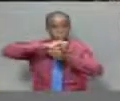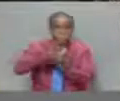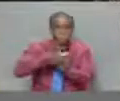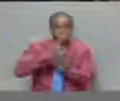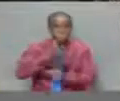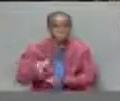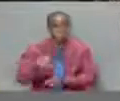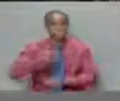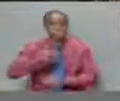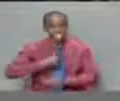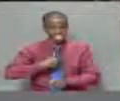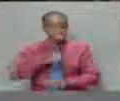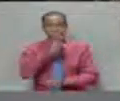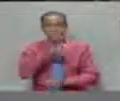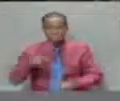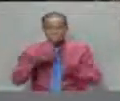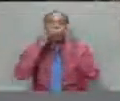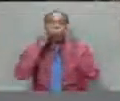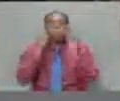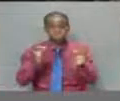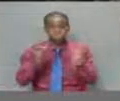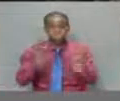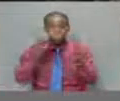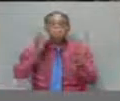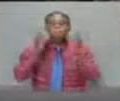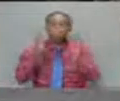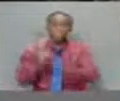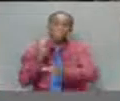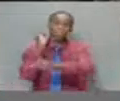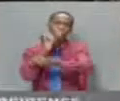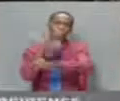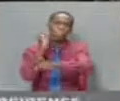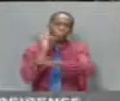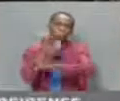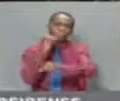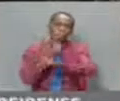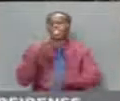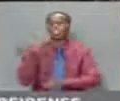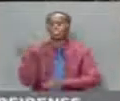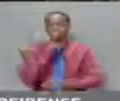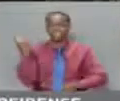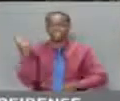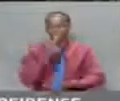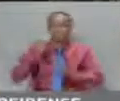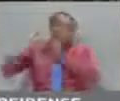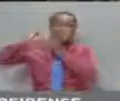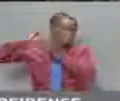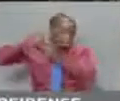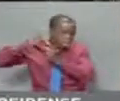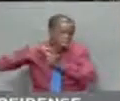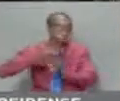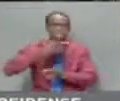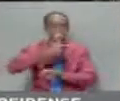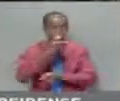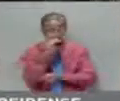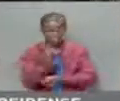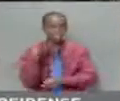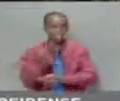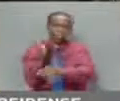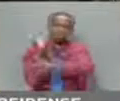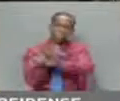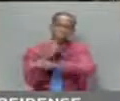pandemia da Covid-19. E, portanto, fizemos apelos em todos os órgãos de comunicação social, no sentido em que a população não